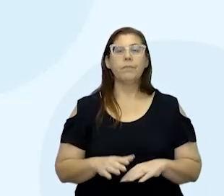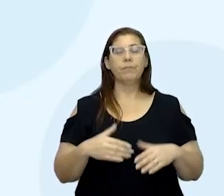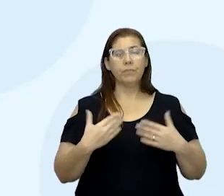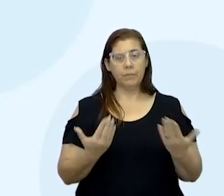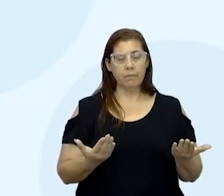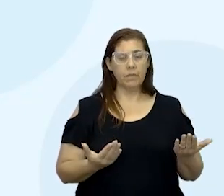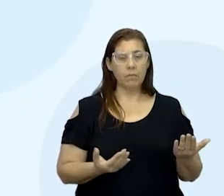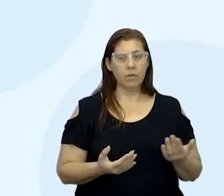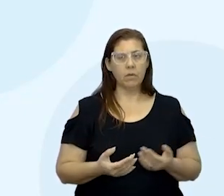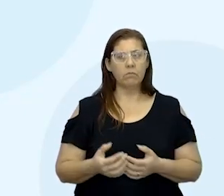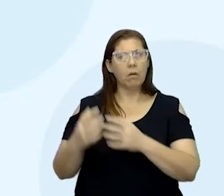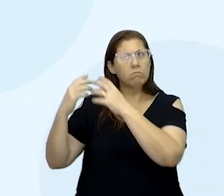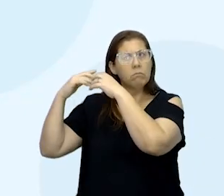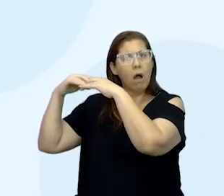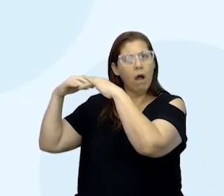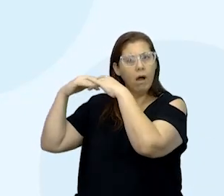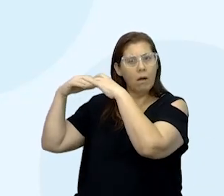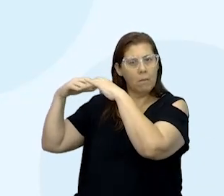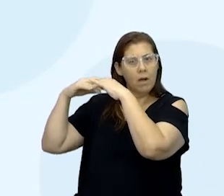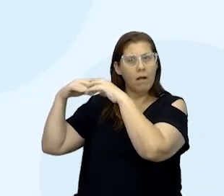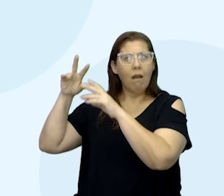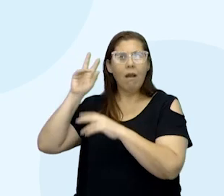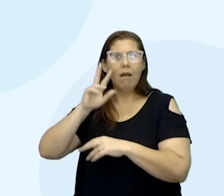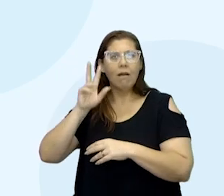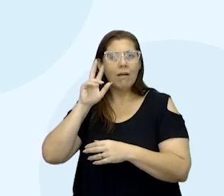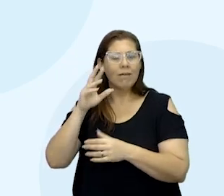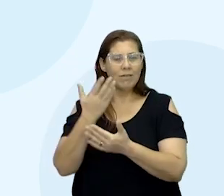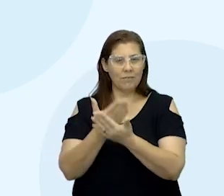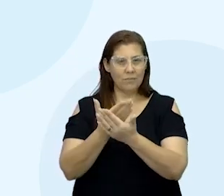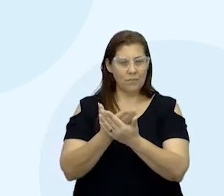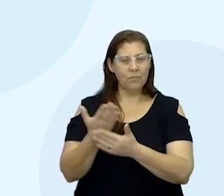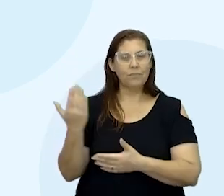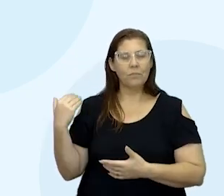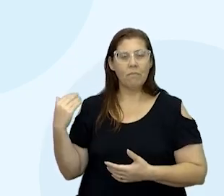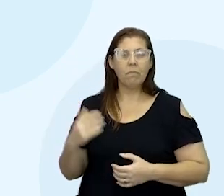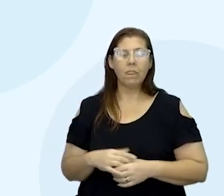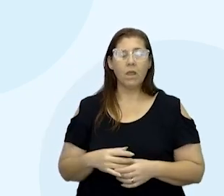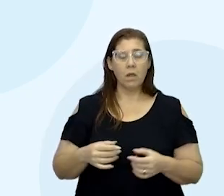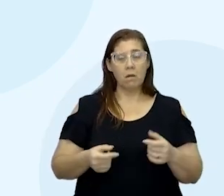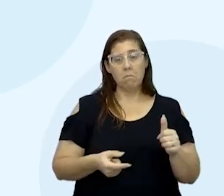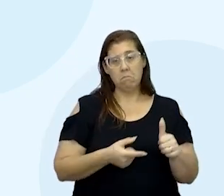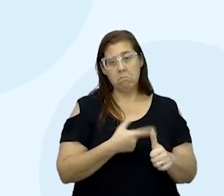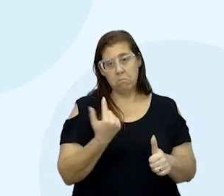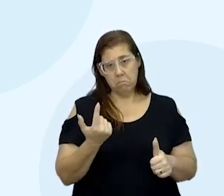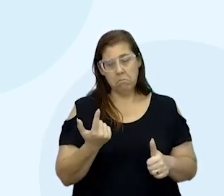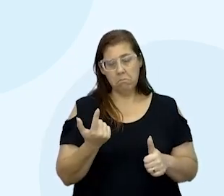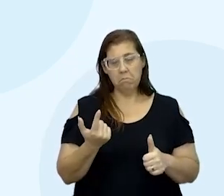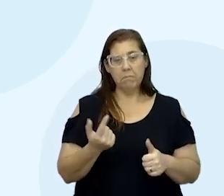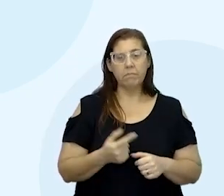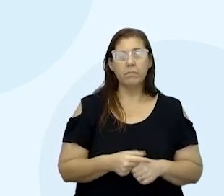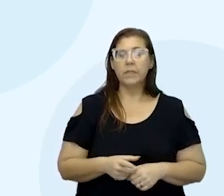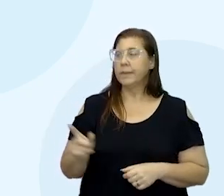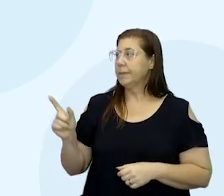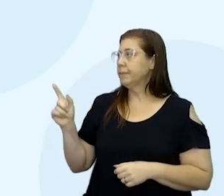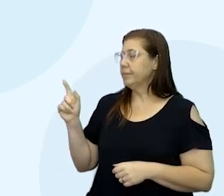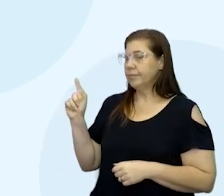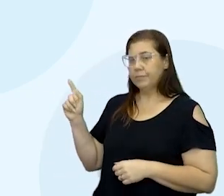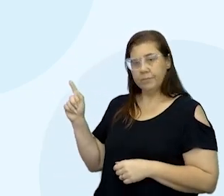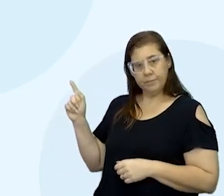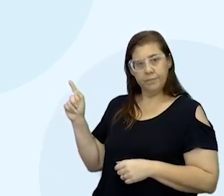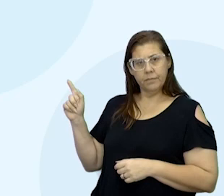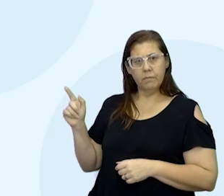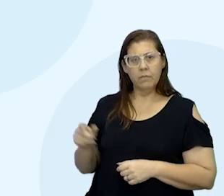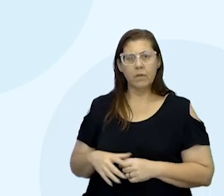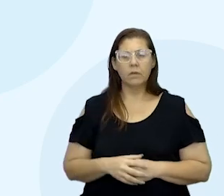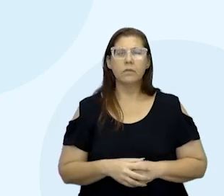para o nosso mapa mental da aula anterior. Primeiro tópico aqui, né, apresentado na nossa caixinha. Como